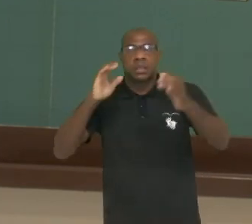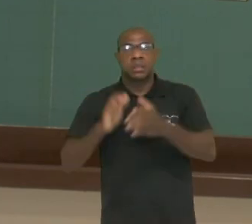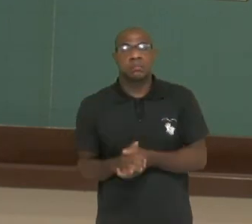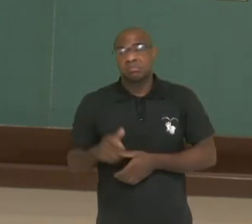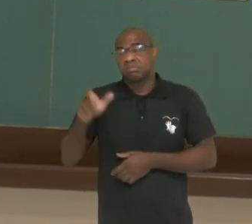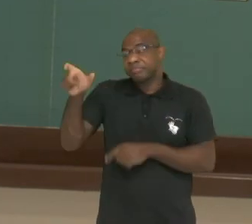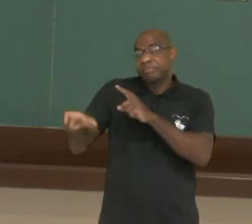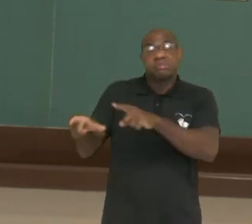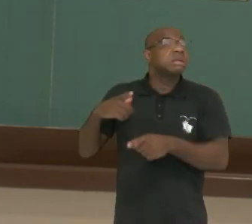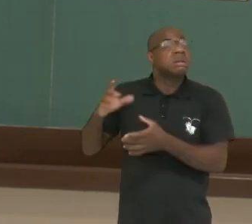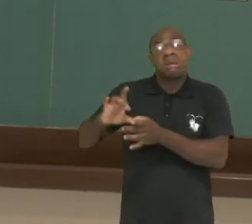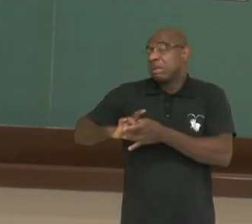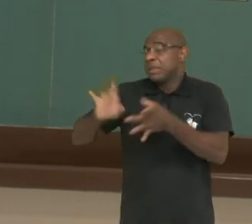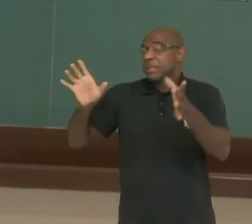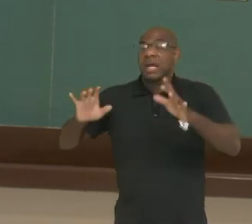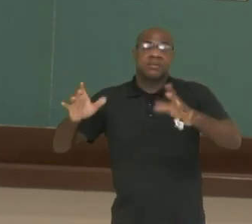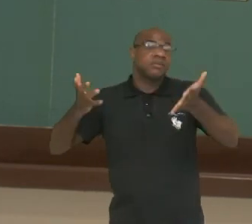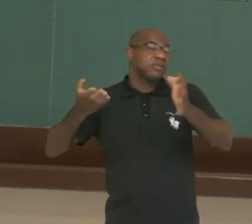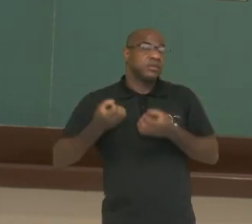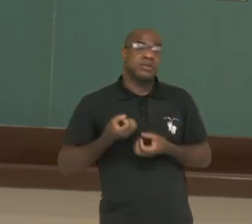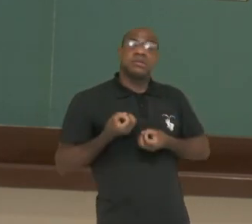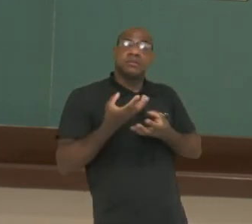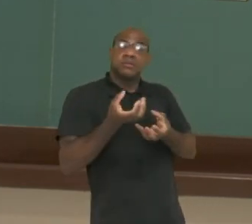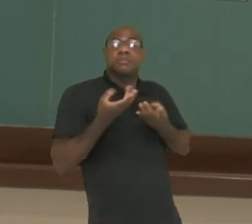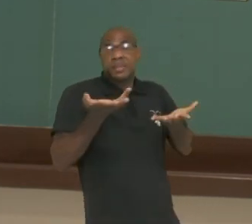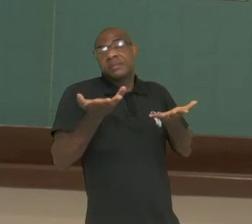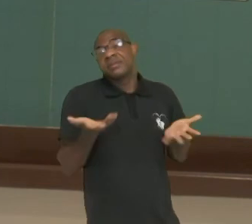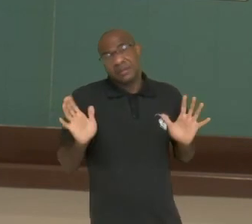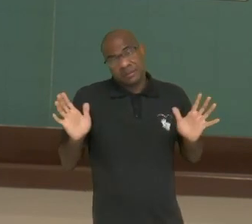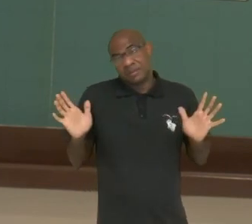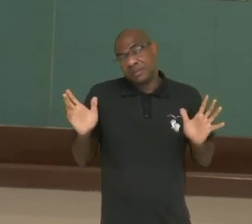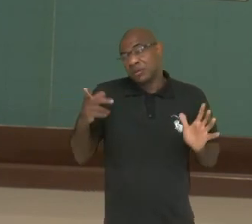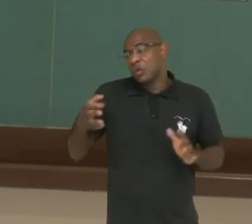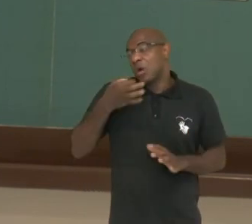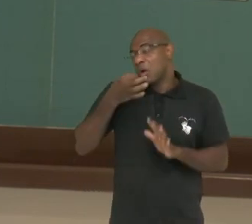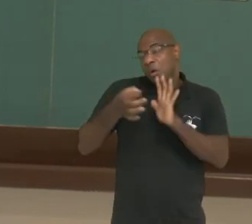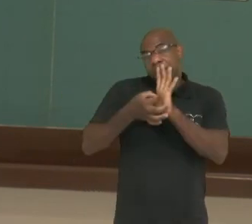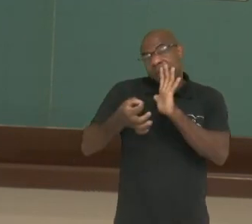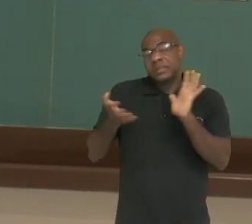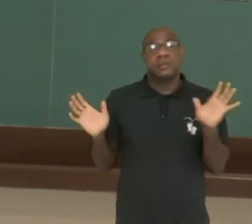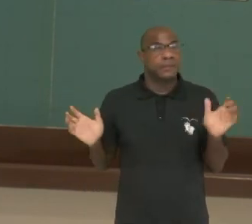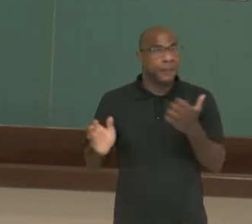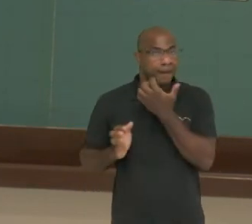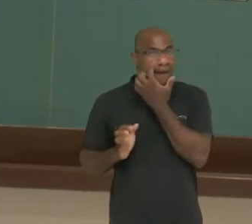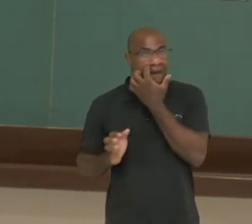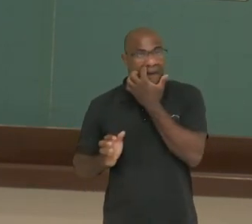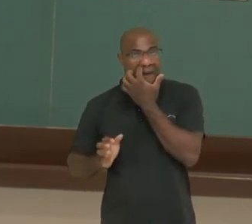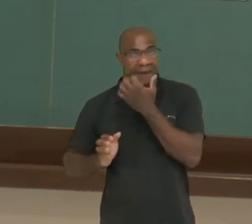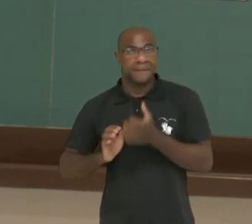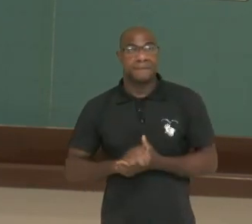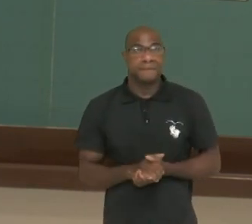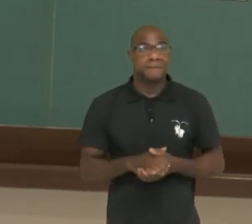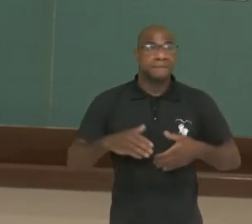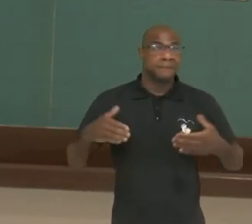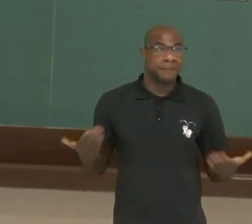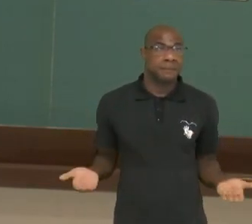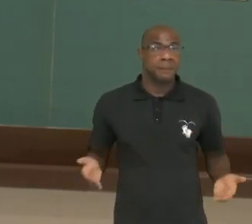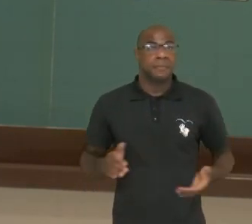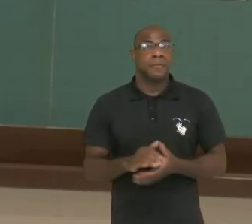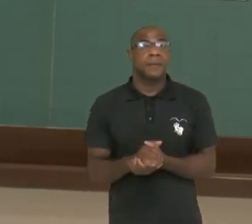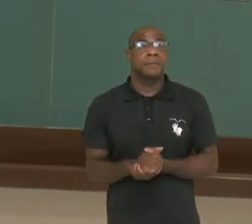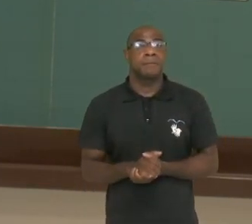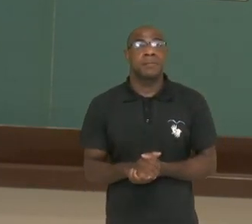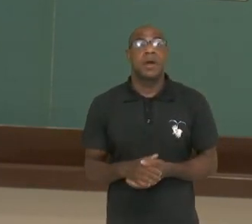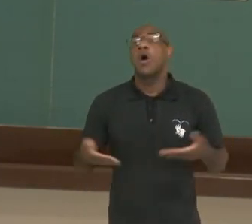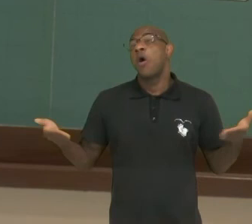sua subjetividade, aquilo que ela pensa a respeito do tema que ela está tratando, do assunto que ela está discorrendo sobre. Então,